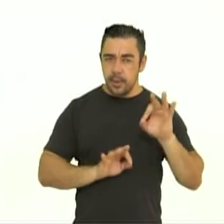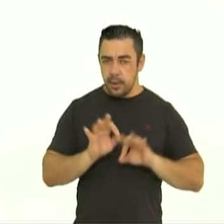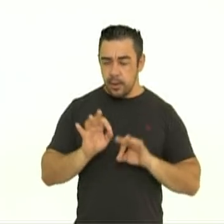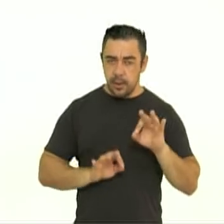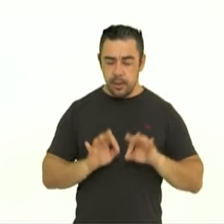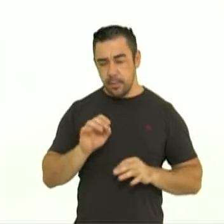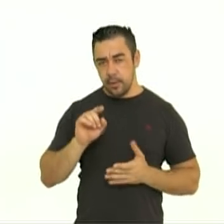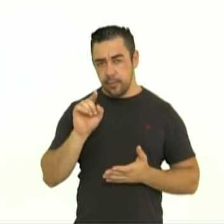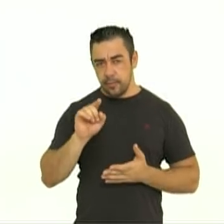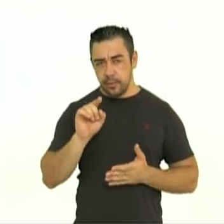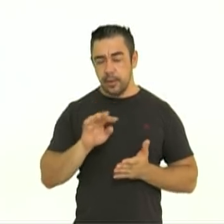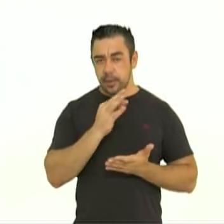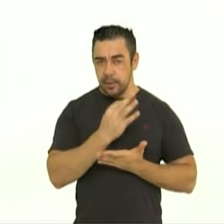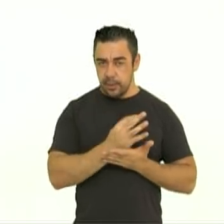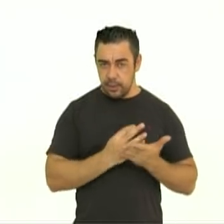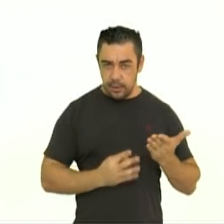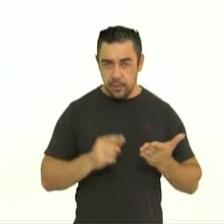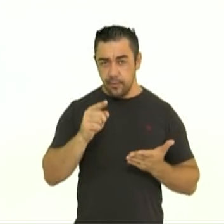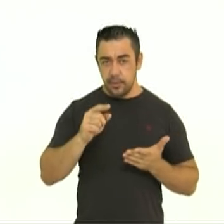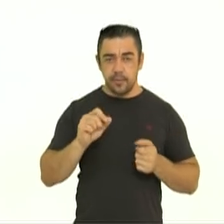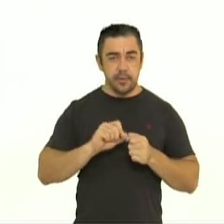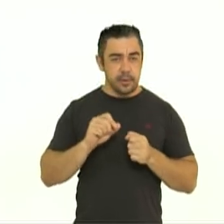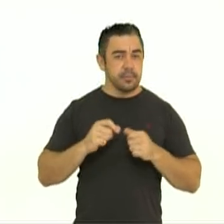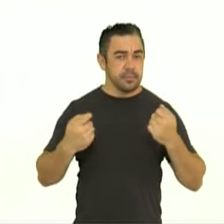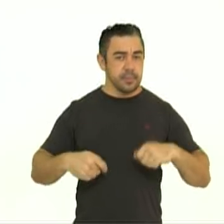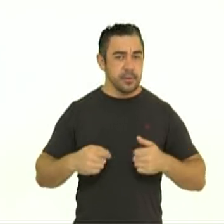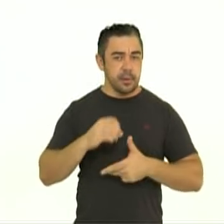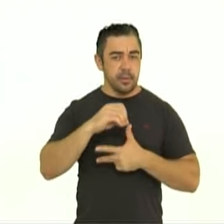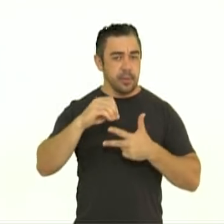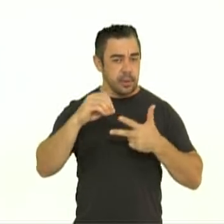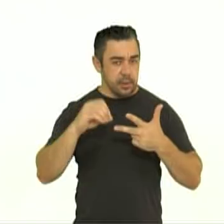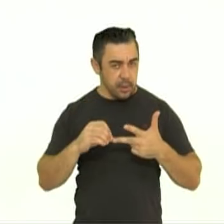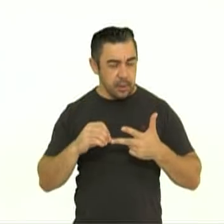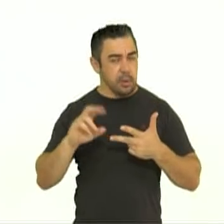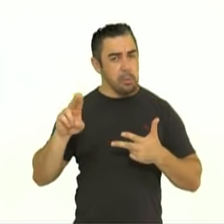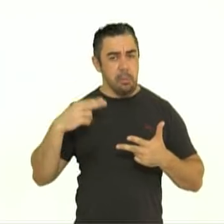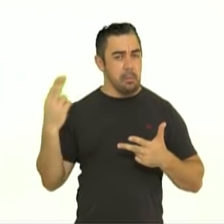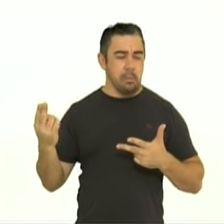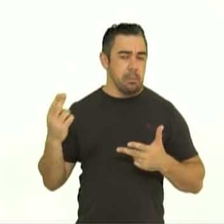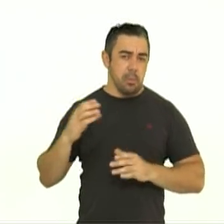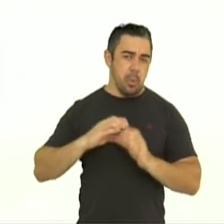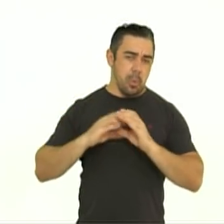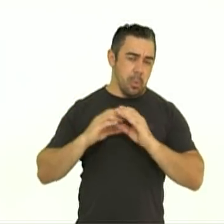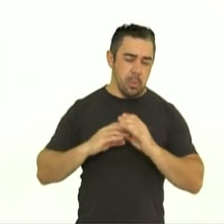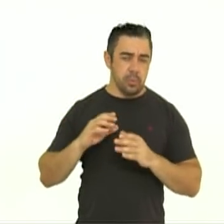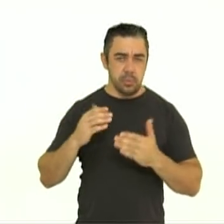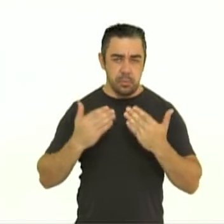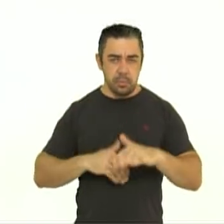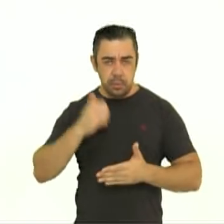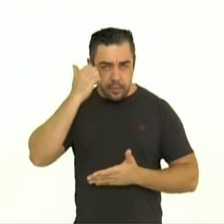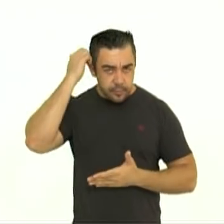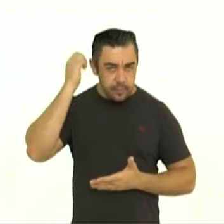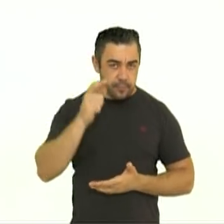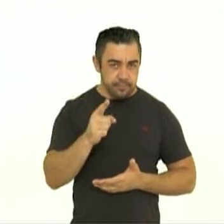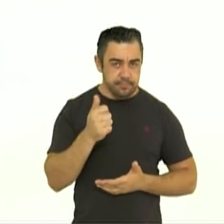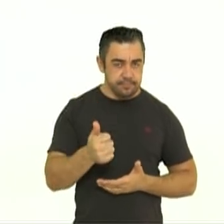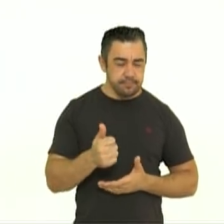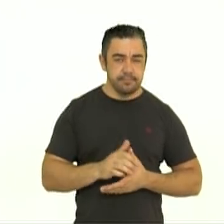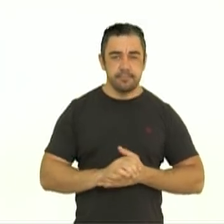o seu texto, quando você precisar aí fazer o Enem, né, outros exames, você já vai estar craque. Vamos